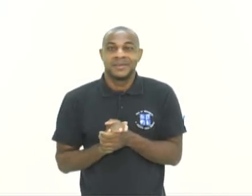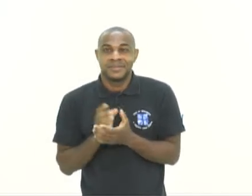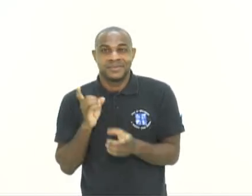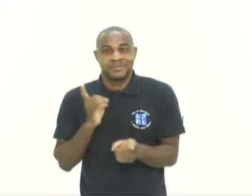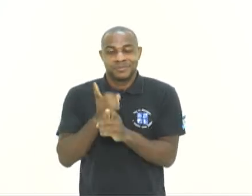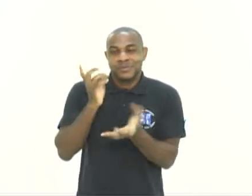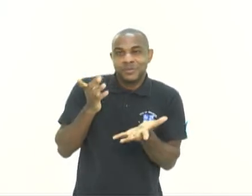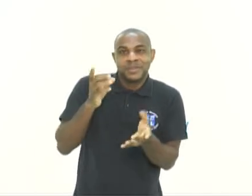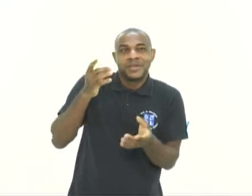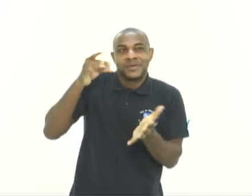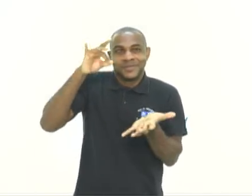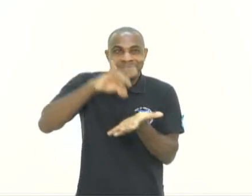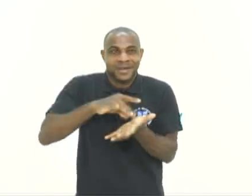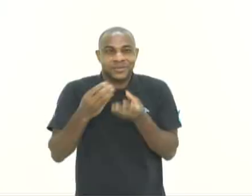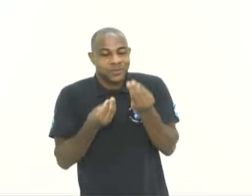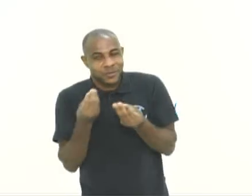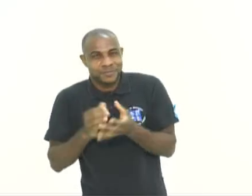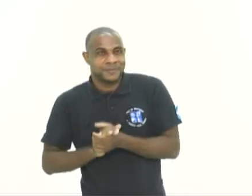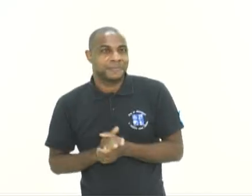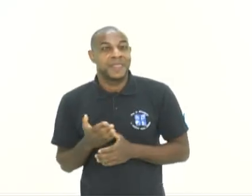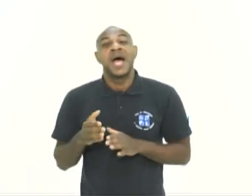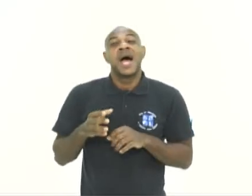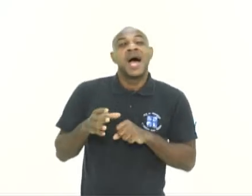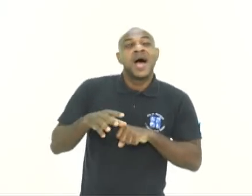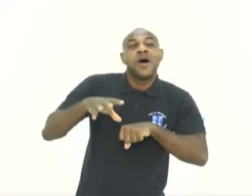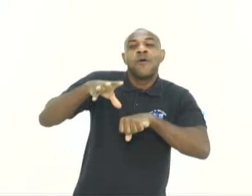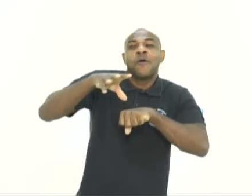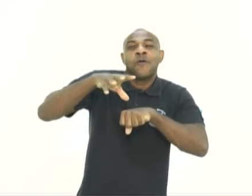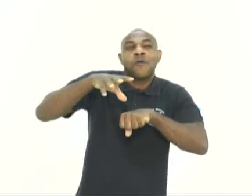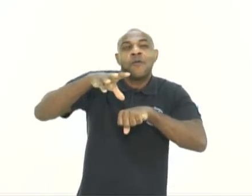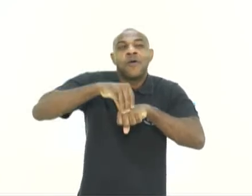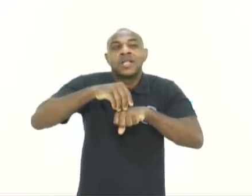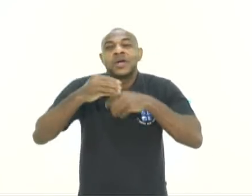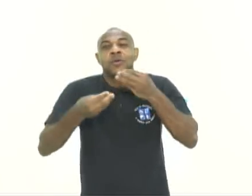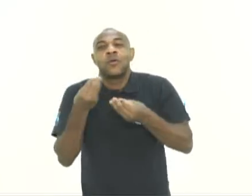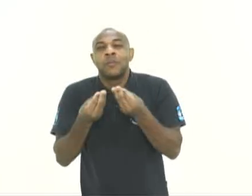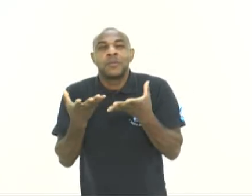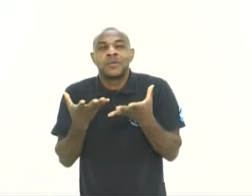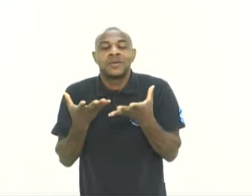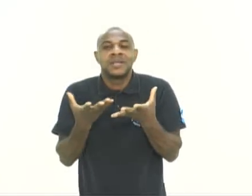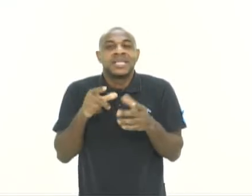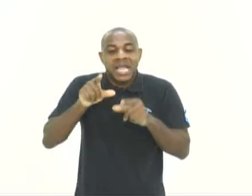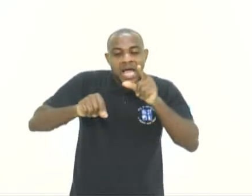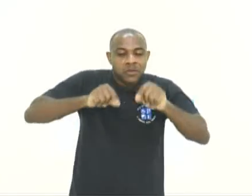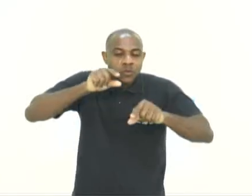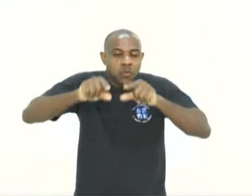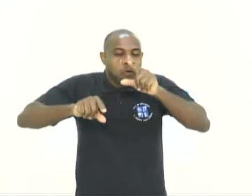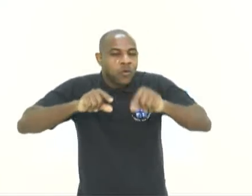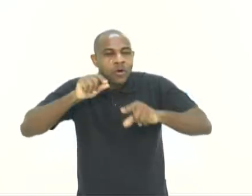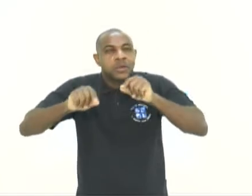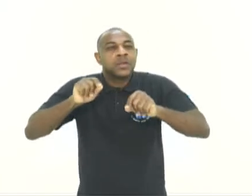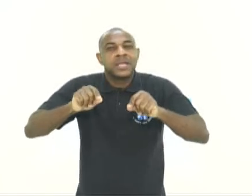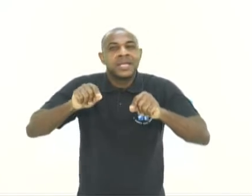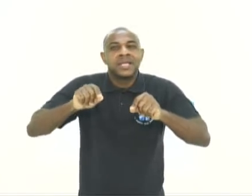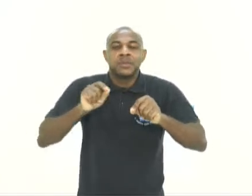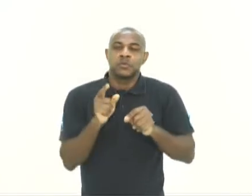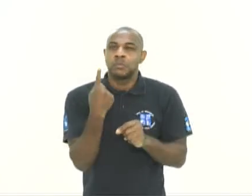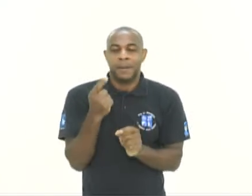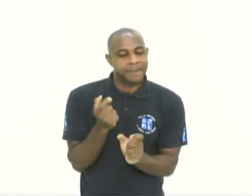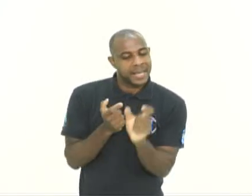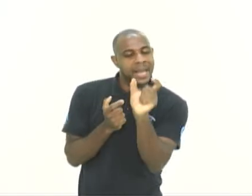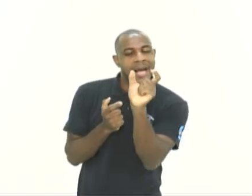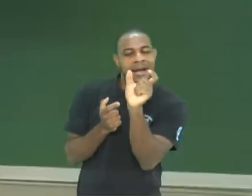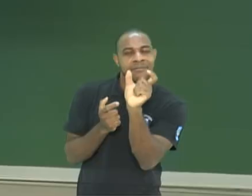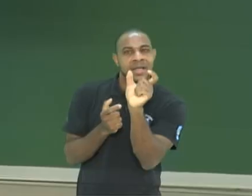fato relativo a esse fato, ok? Reconhecer o efeito de sentido decorrente da escolha de uma determinada palavra